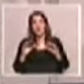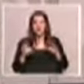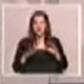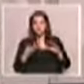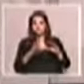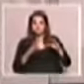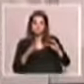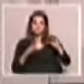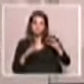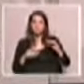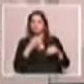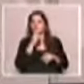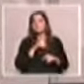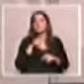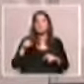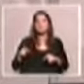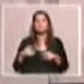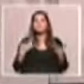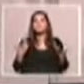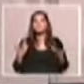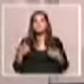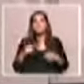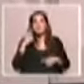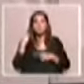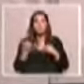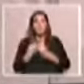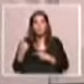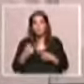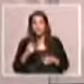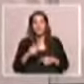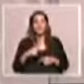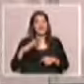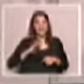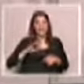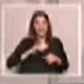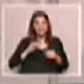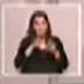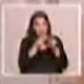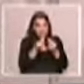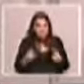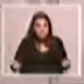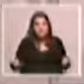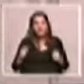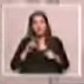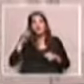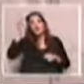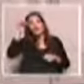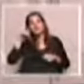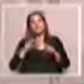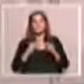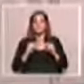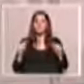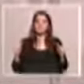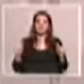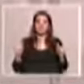Aquilo que se está a falar, também a ideia, aquilo que se tem procurado, não um queijo amanteigado, mas um queijo aleitado. É um queijo coberto. Portanto, uhum,